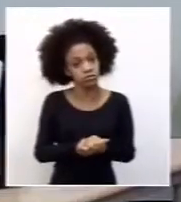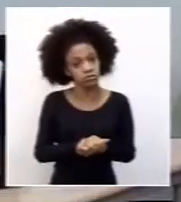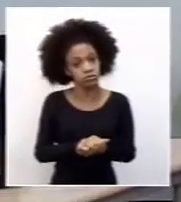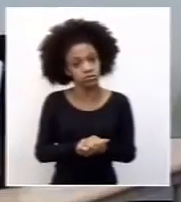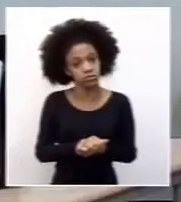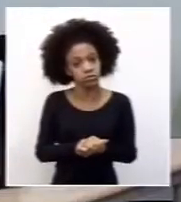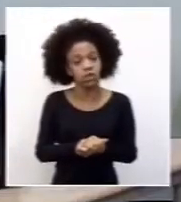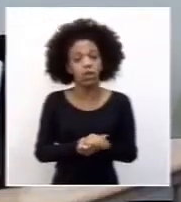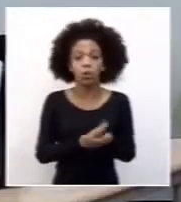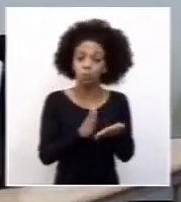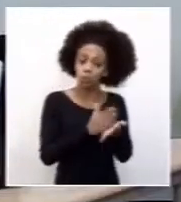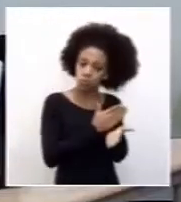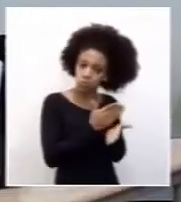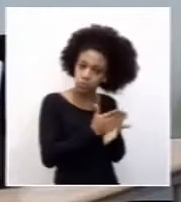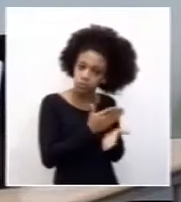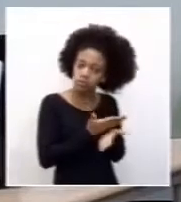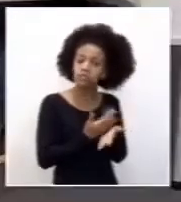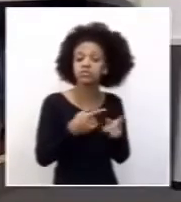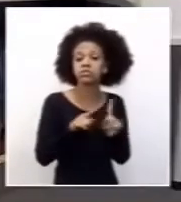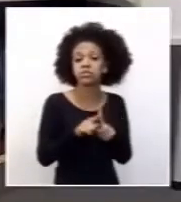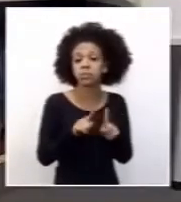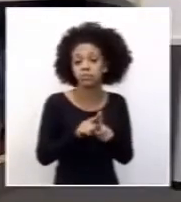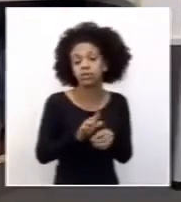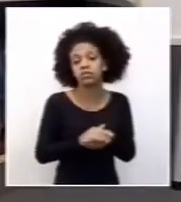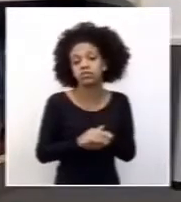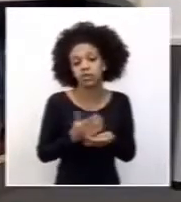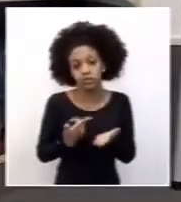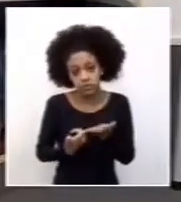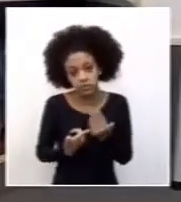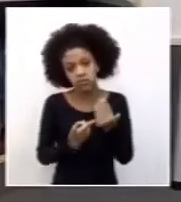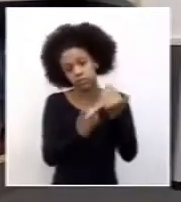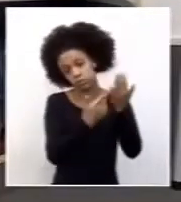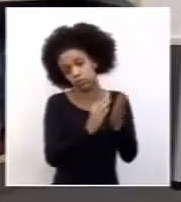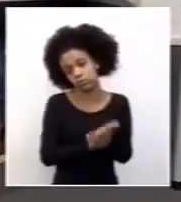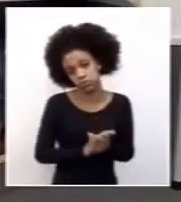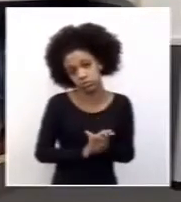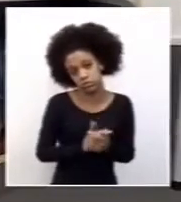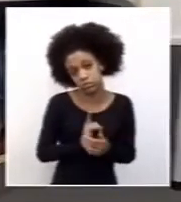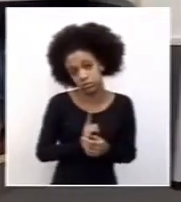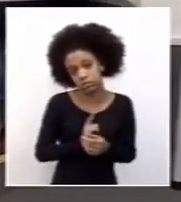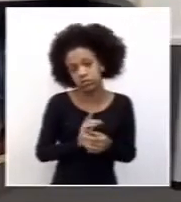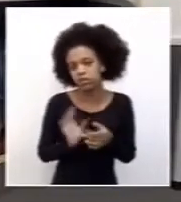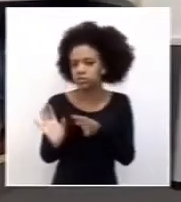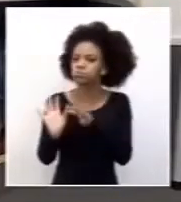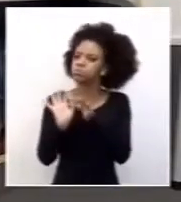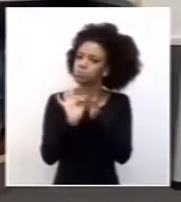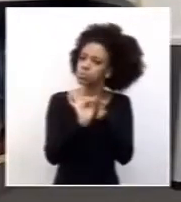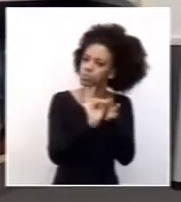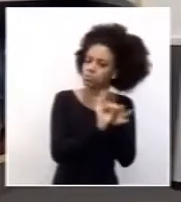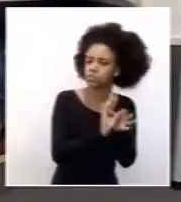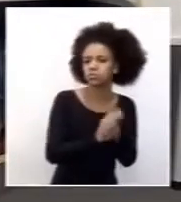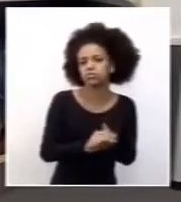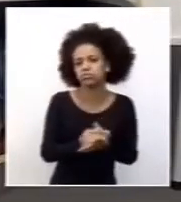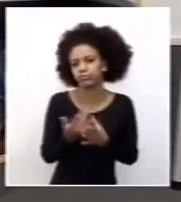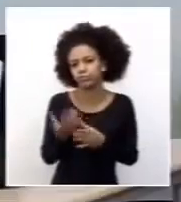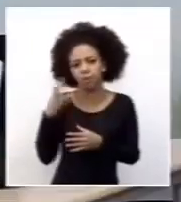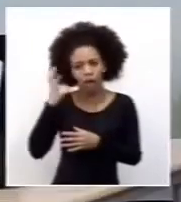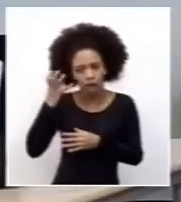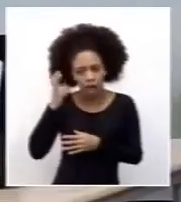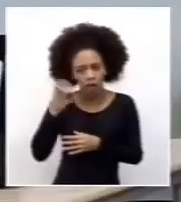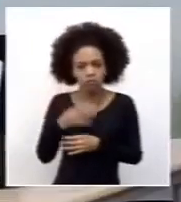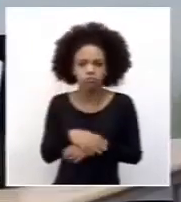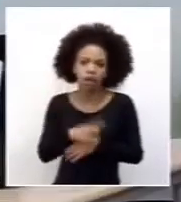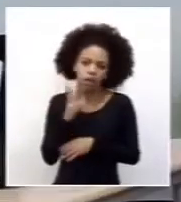os livros também, né, as tecnologias, né, também está inserida nesse contexto, né, uma parte do hardware ou software também.